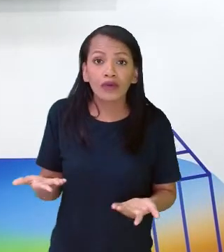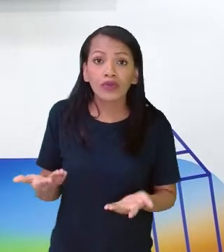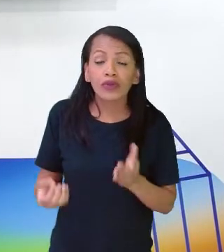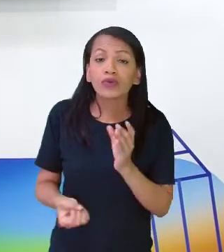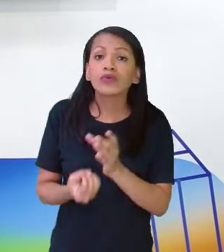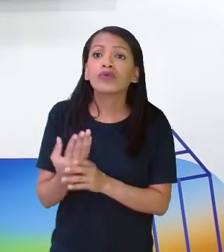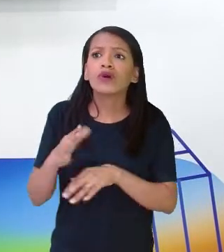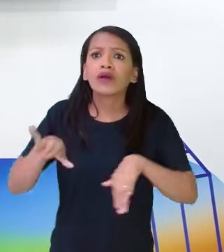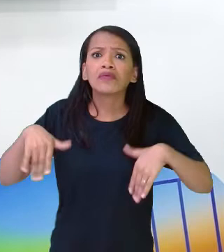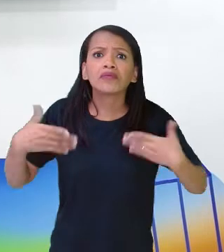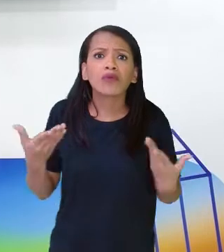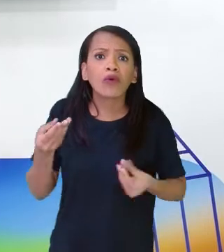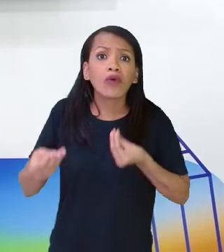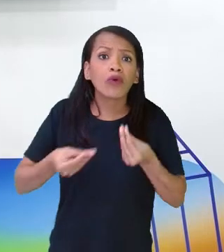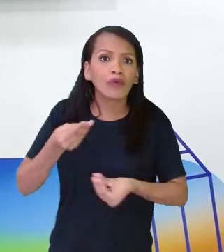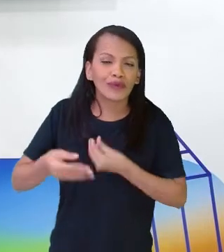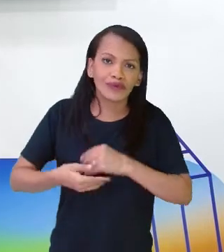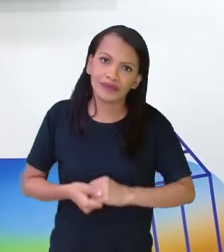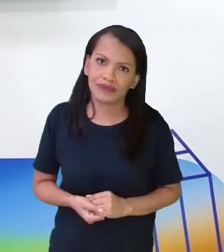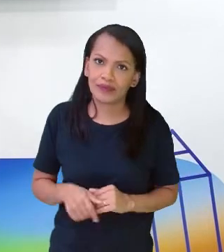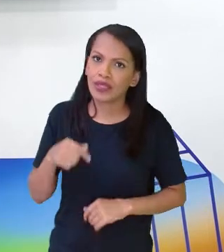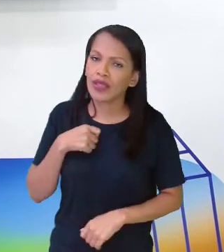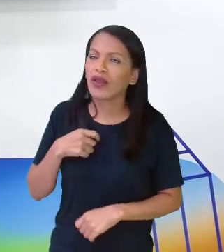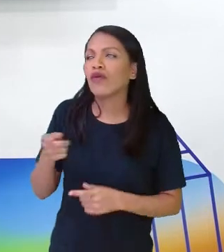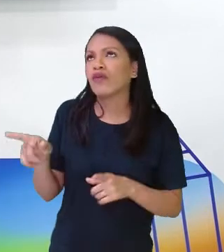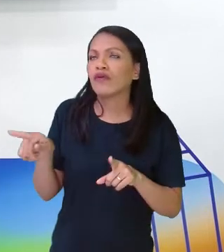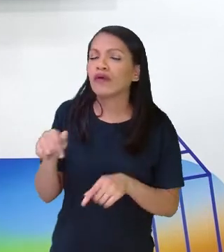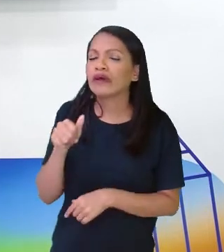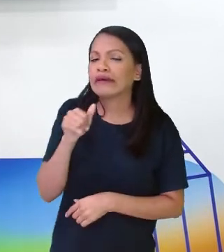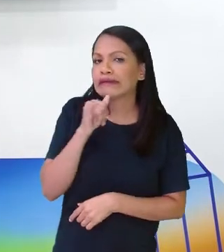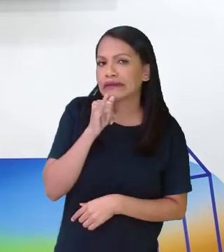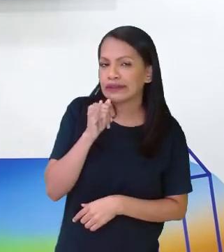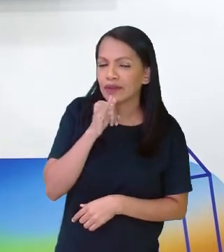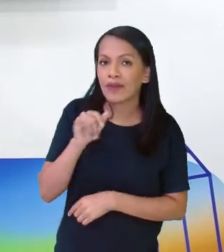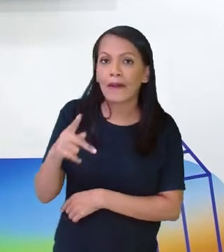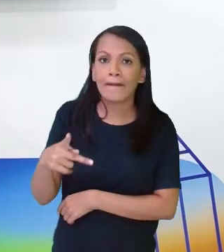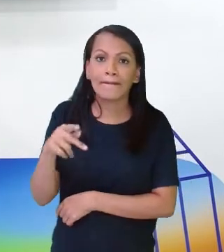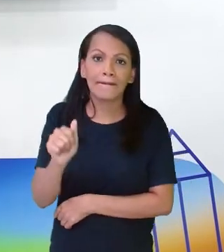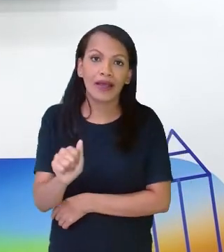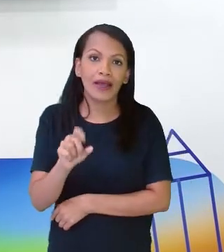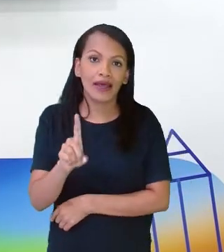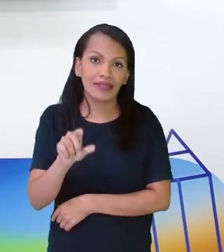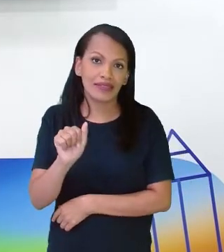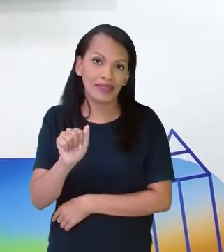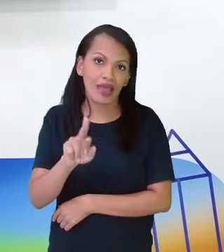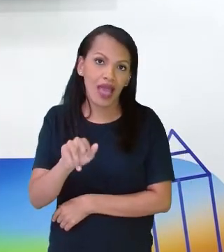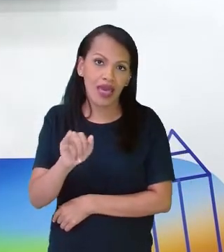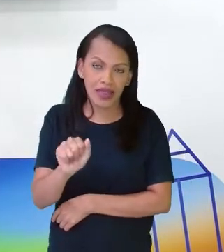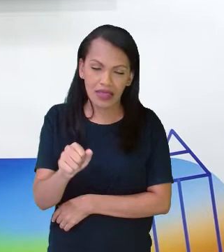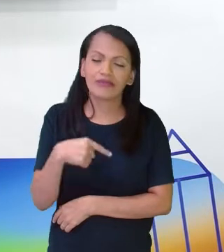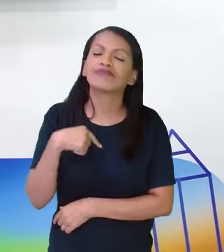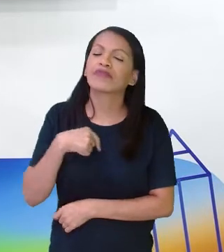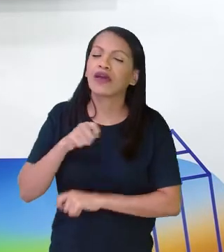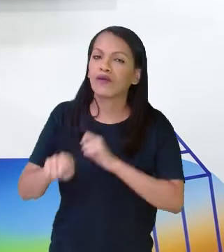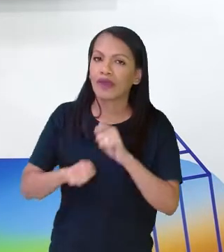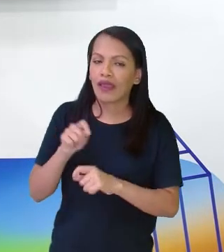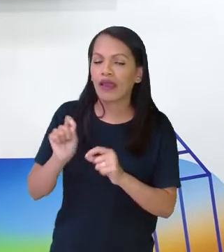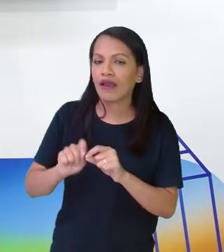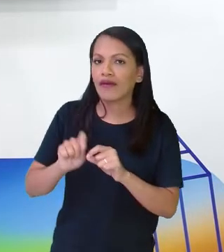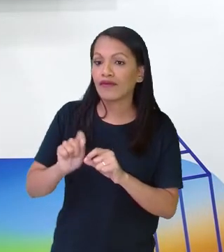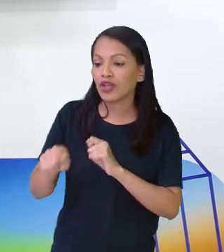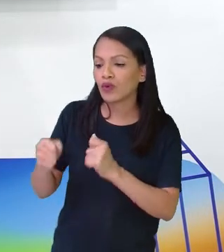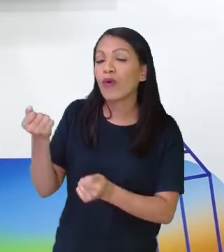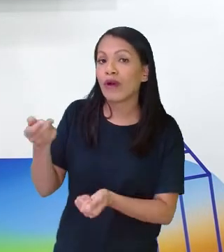alimentos? Às vezes eles são produzidos, se eu estou falando numa padaria, por exemplo, são produzidos ali mesmo. Mas aí eu tenho a matéria-prima